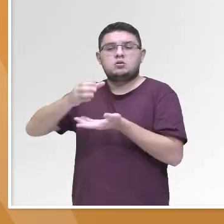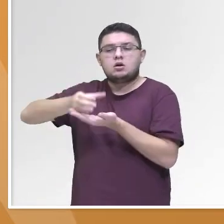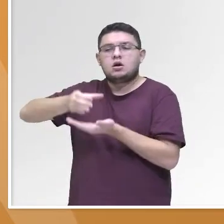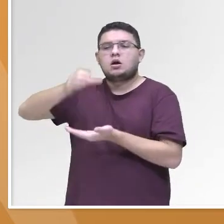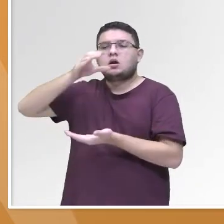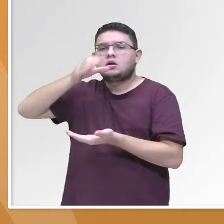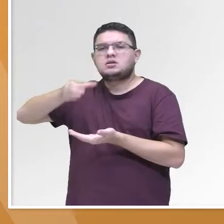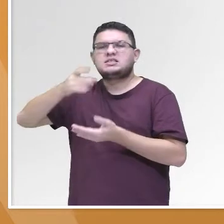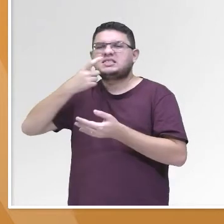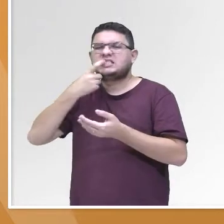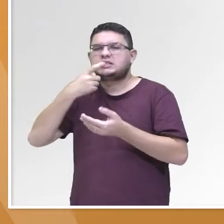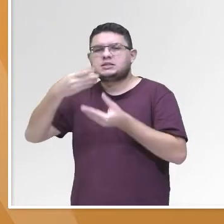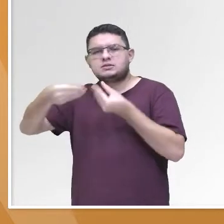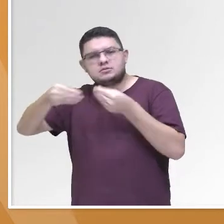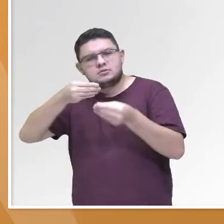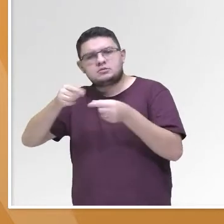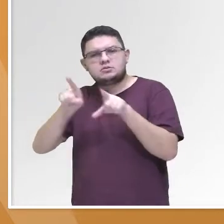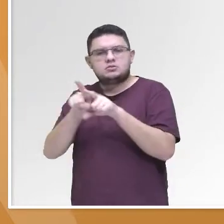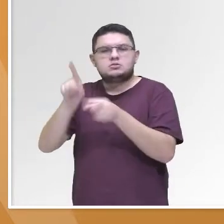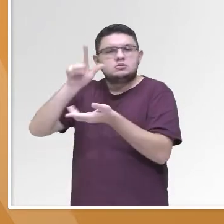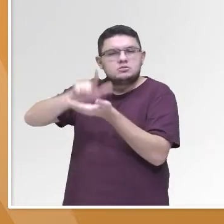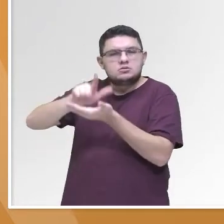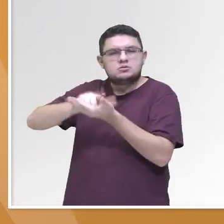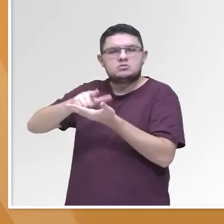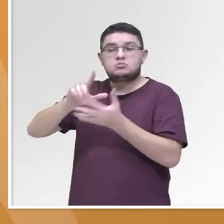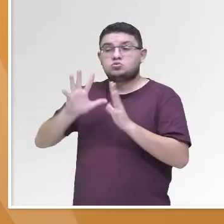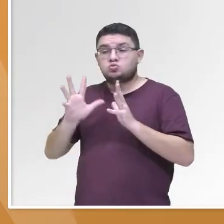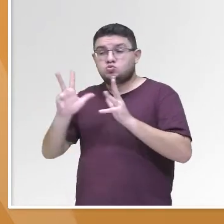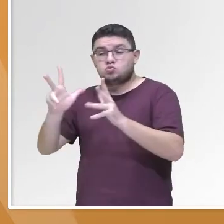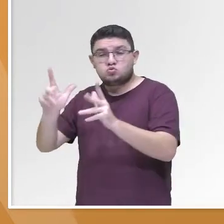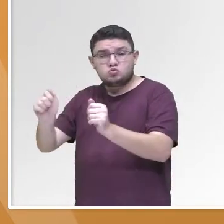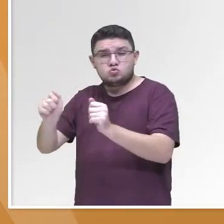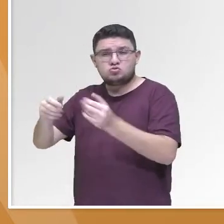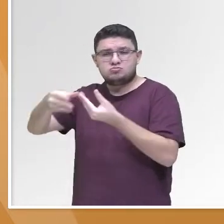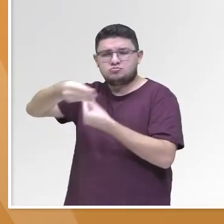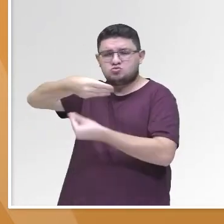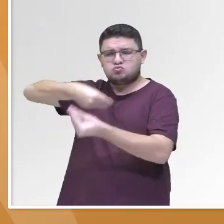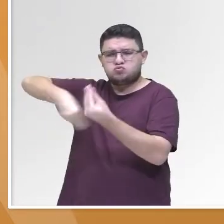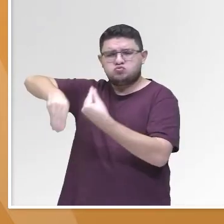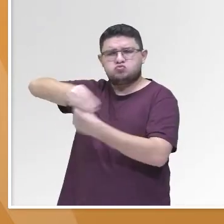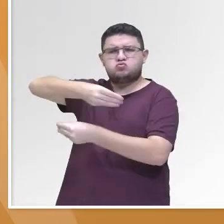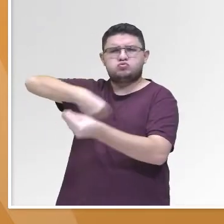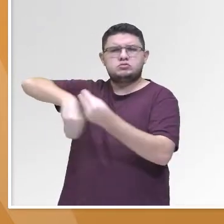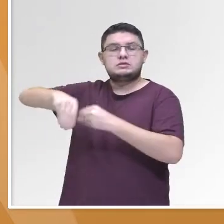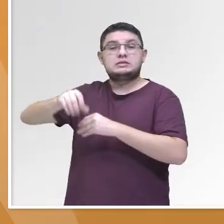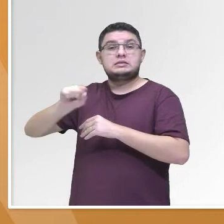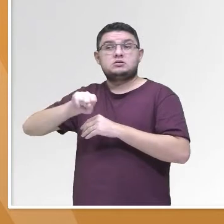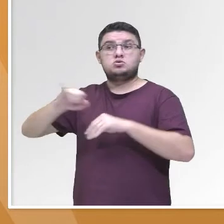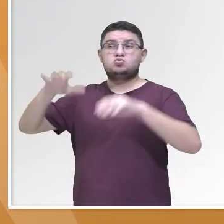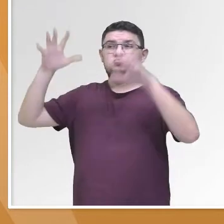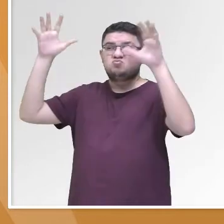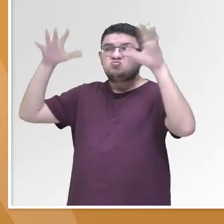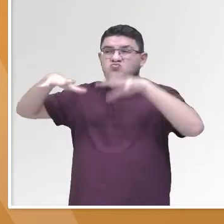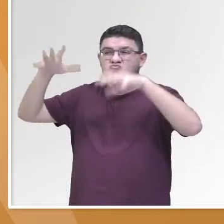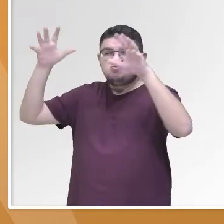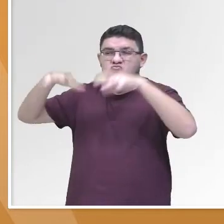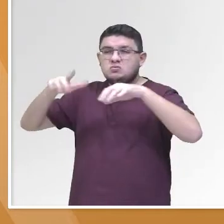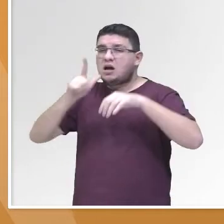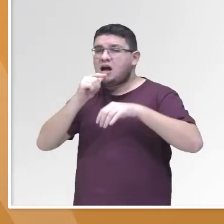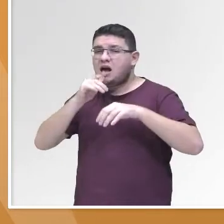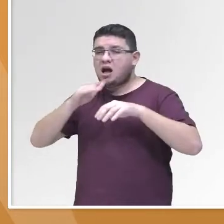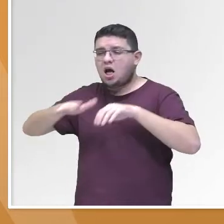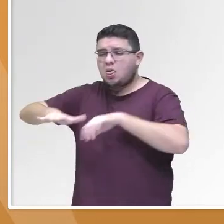né? Papel, tudo misturado. Então, quando chove, né? Ou se tem um acúmulo de água ali próximo a essa área, a gente tem